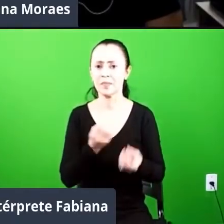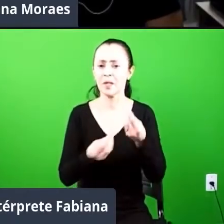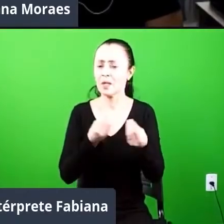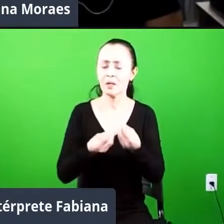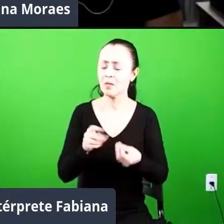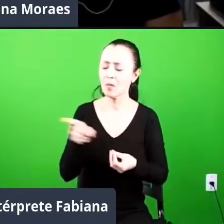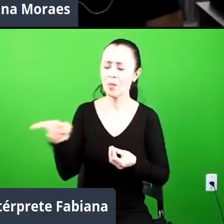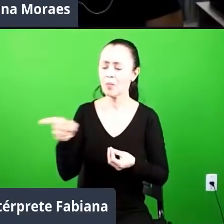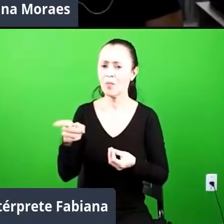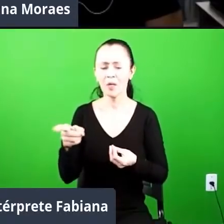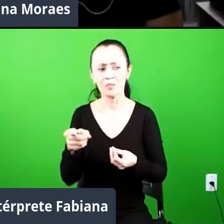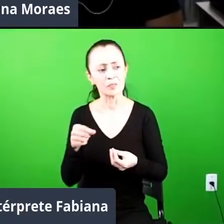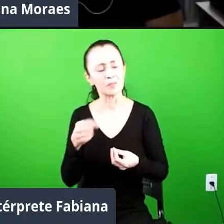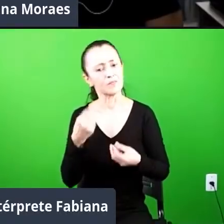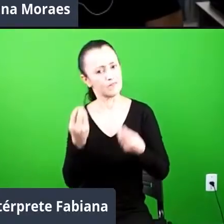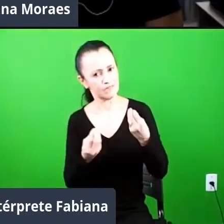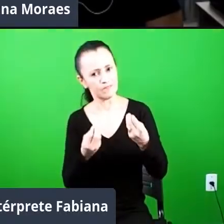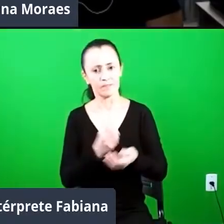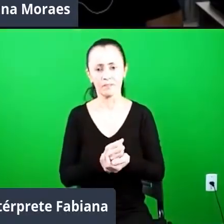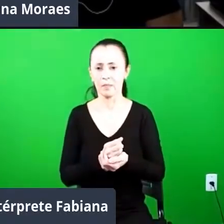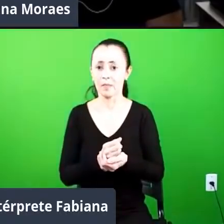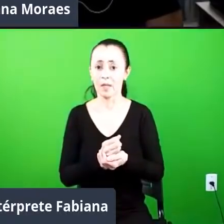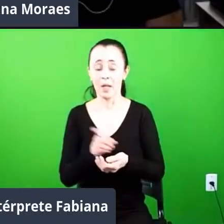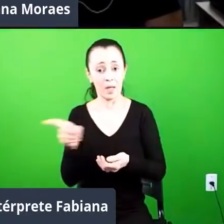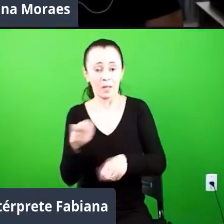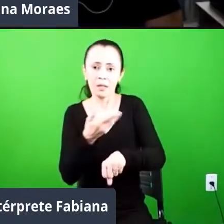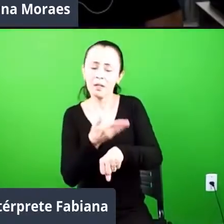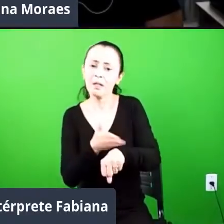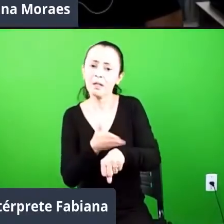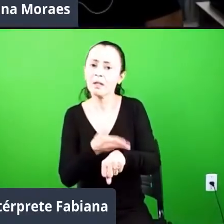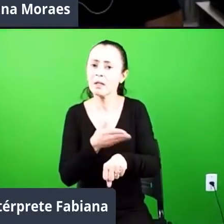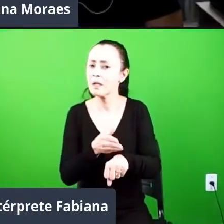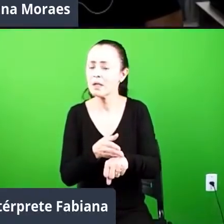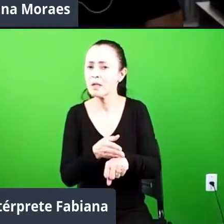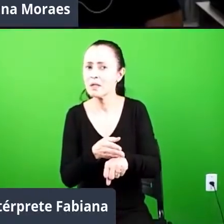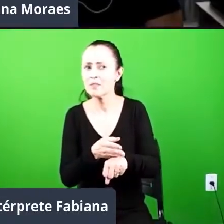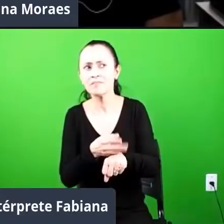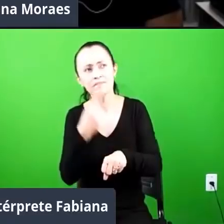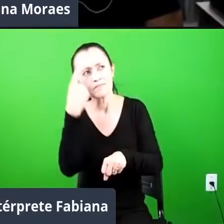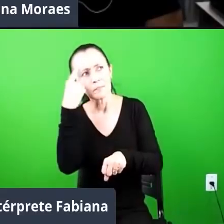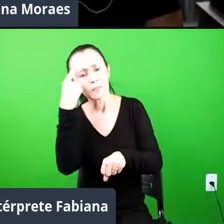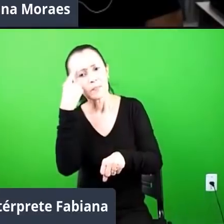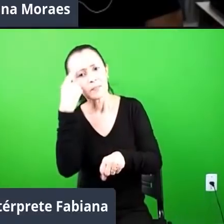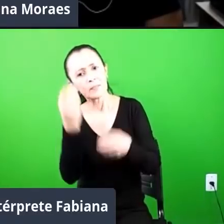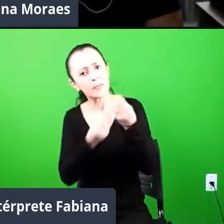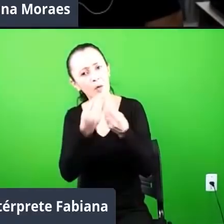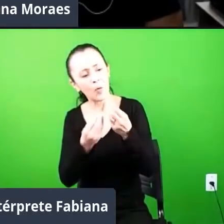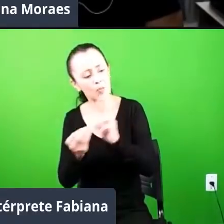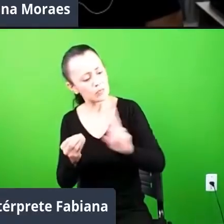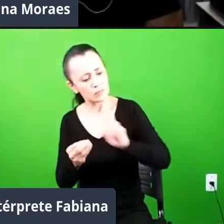reage? Né? O aluno ensaia, ele busca, propõe soluções, confronta soluções